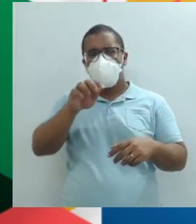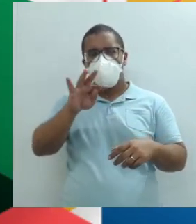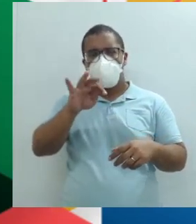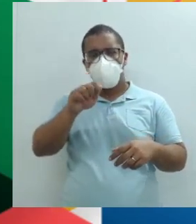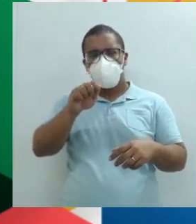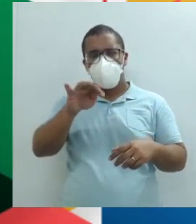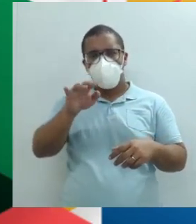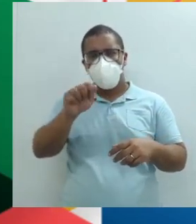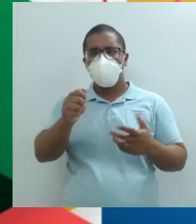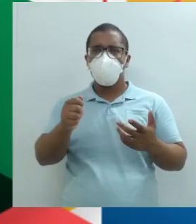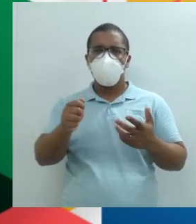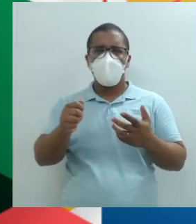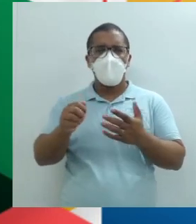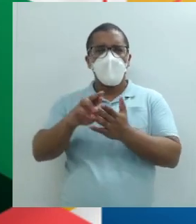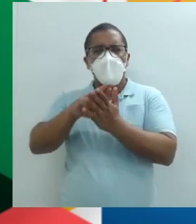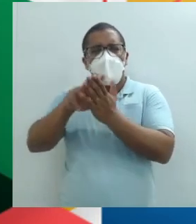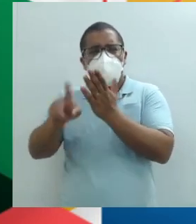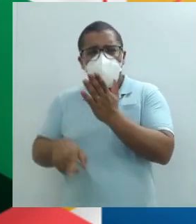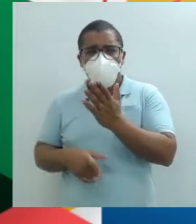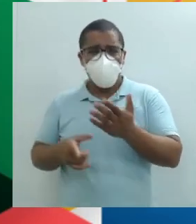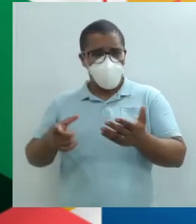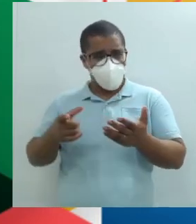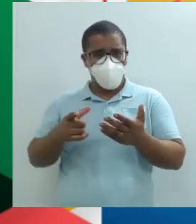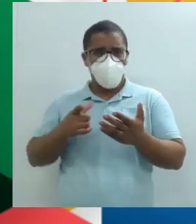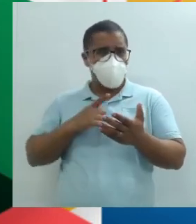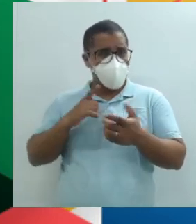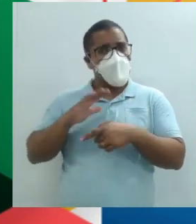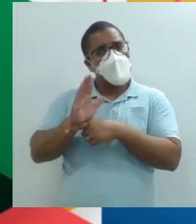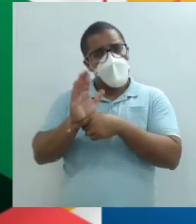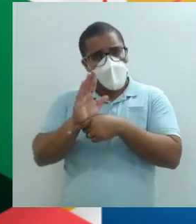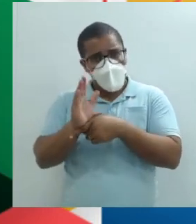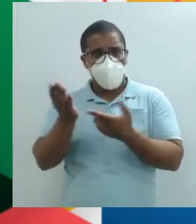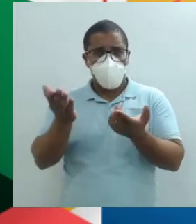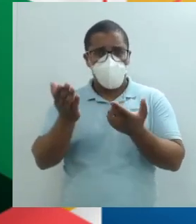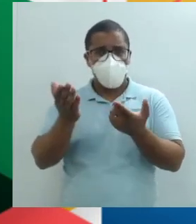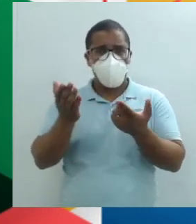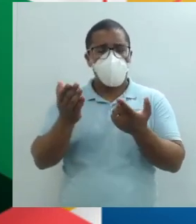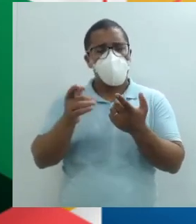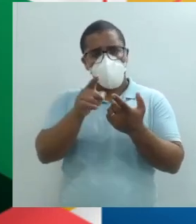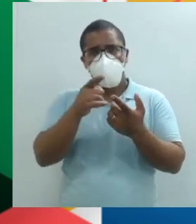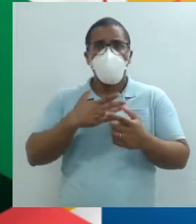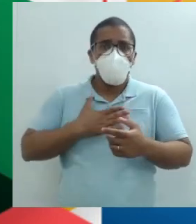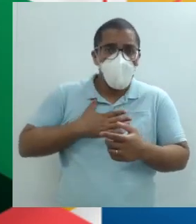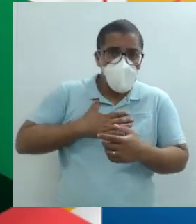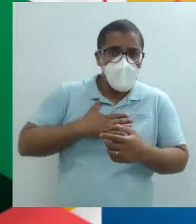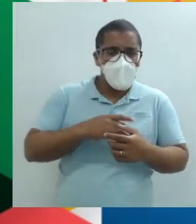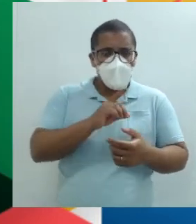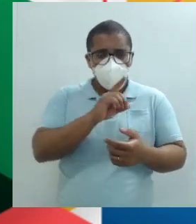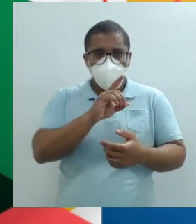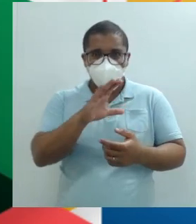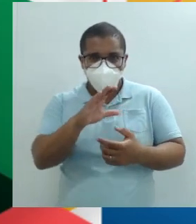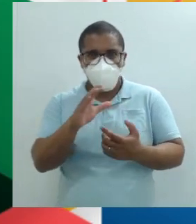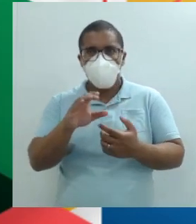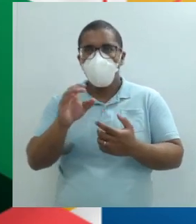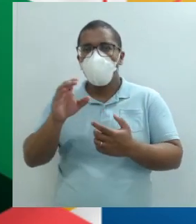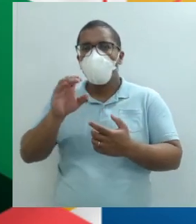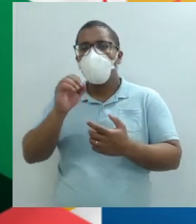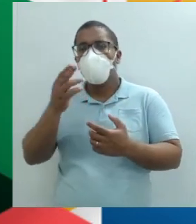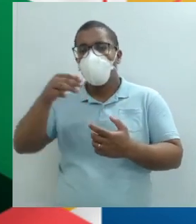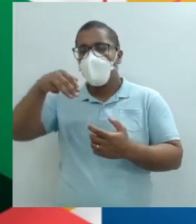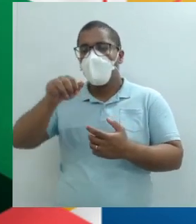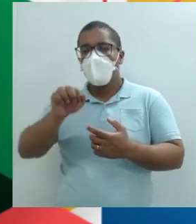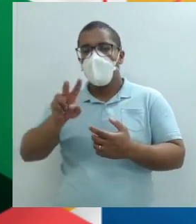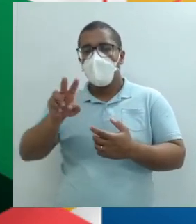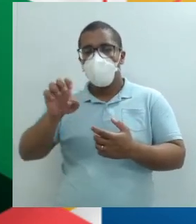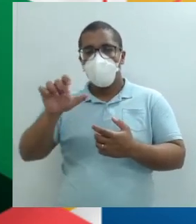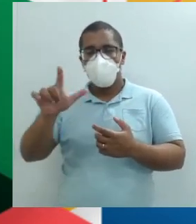as HQs da DC ou da Marvel, né, ao mesmo tempo que você lê um Bobbio, né,